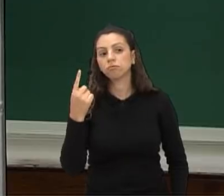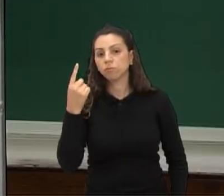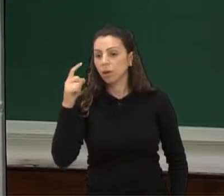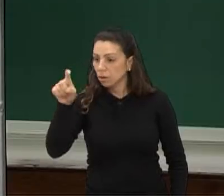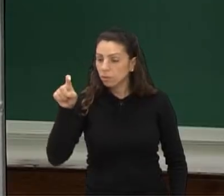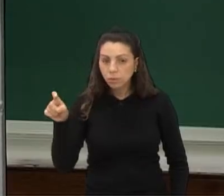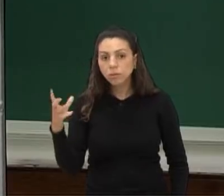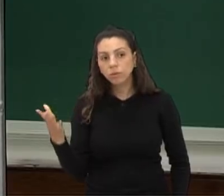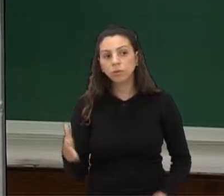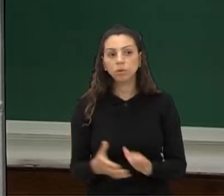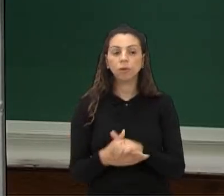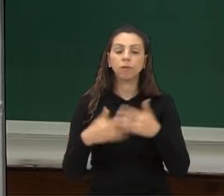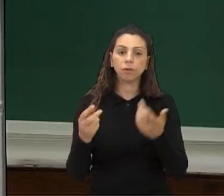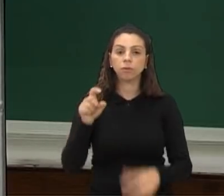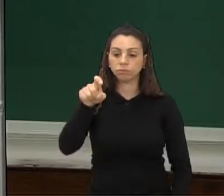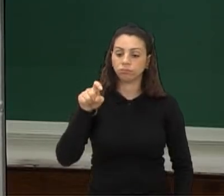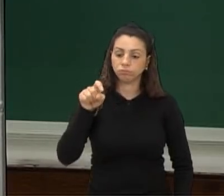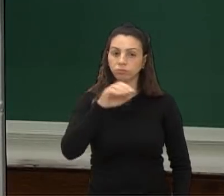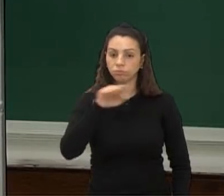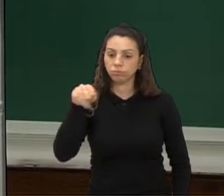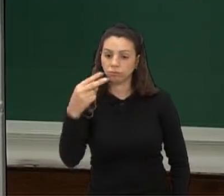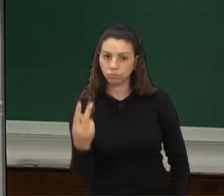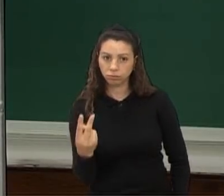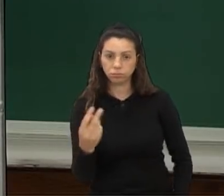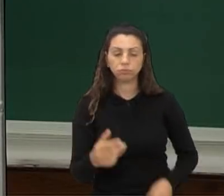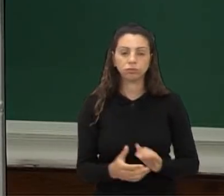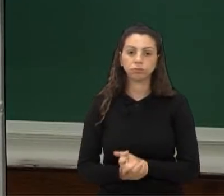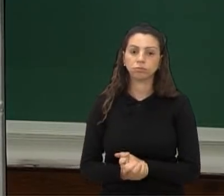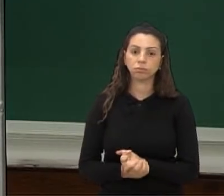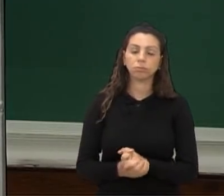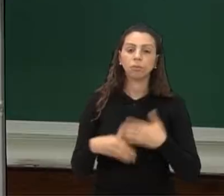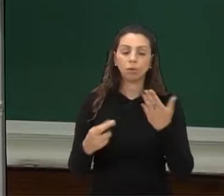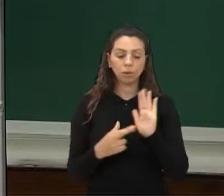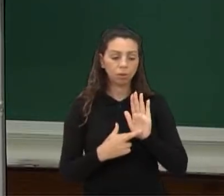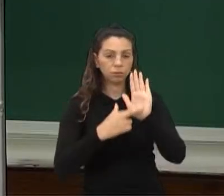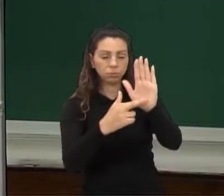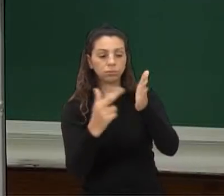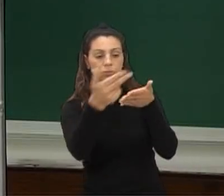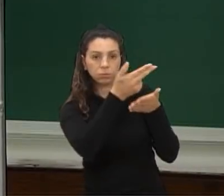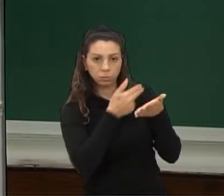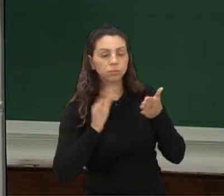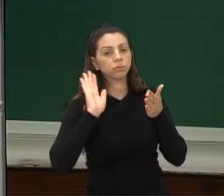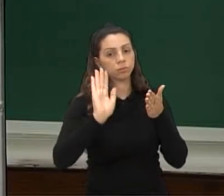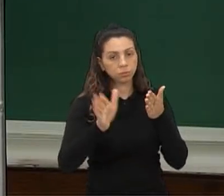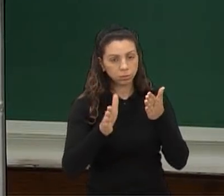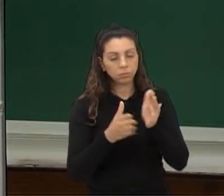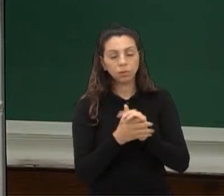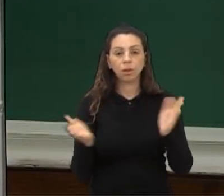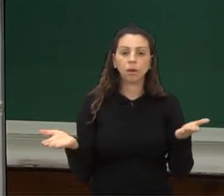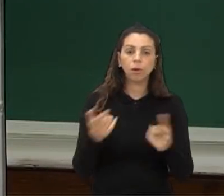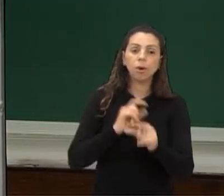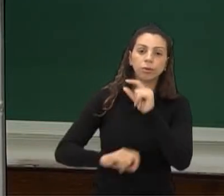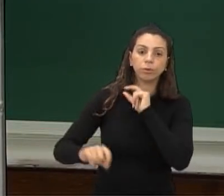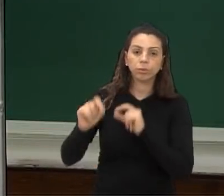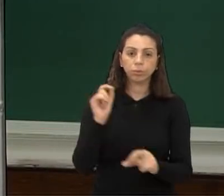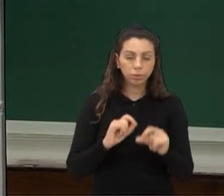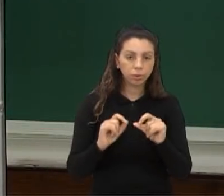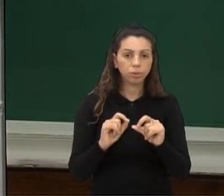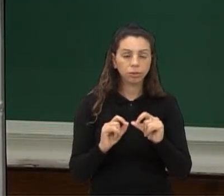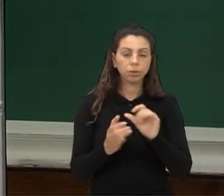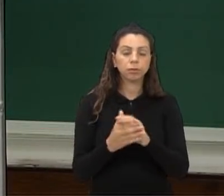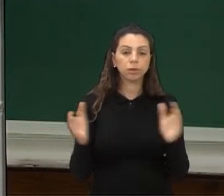por 2 ou eu multiplico por meio, que é a mesma coisa, né? 1 vezes x é